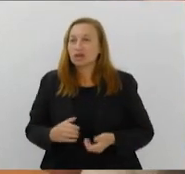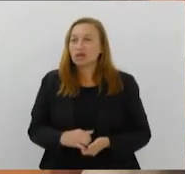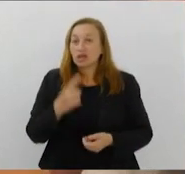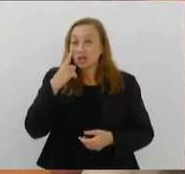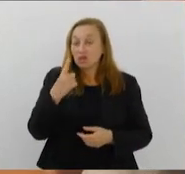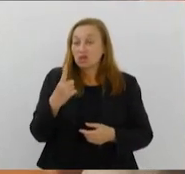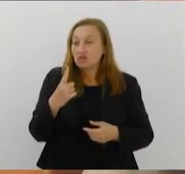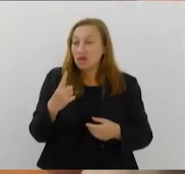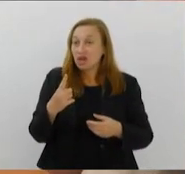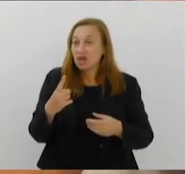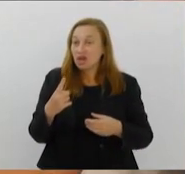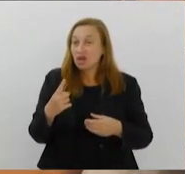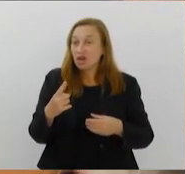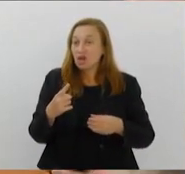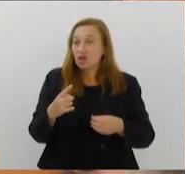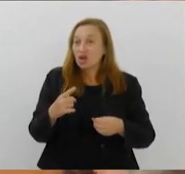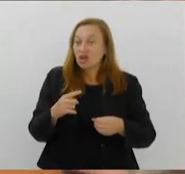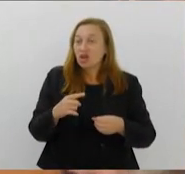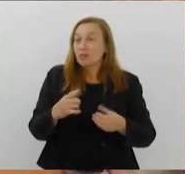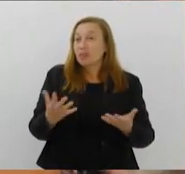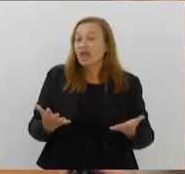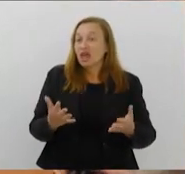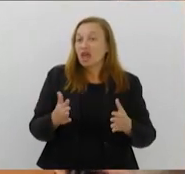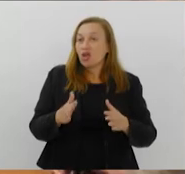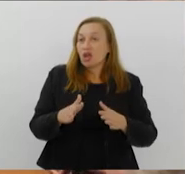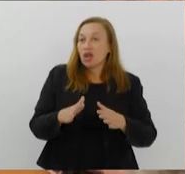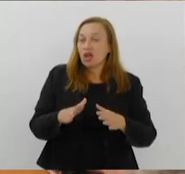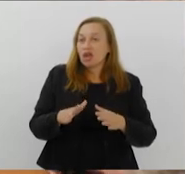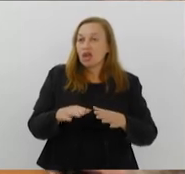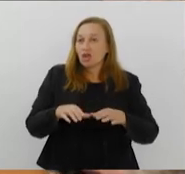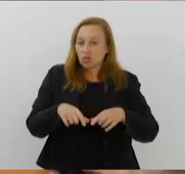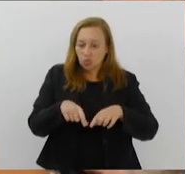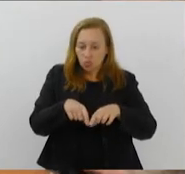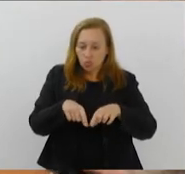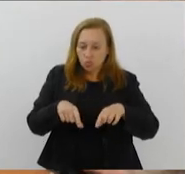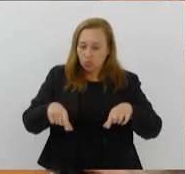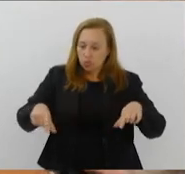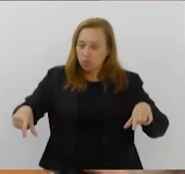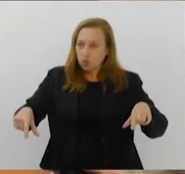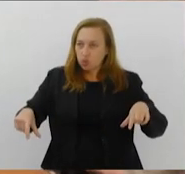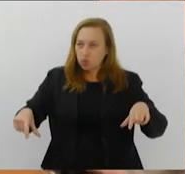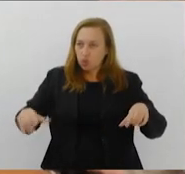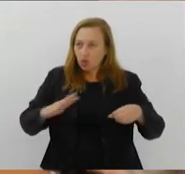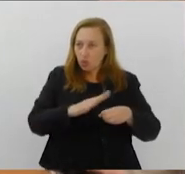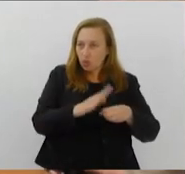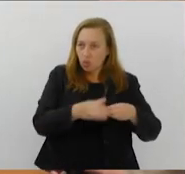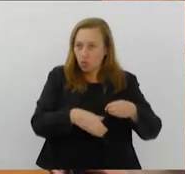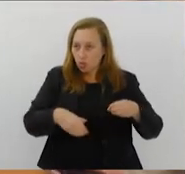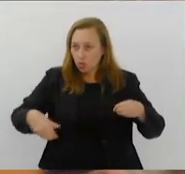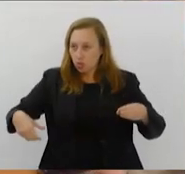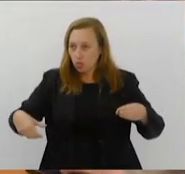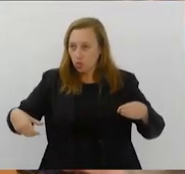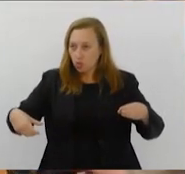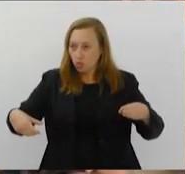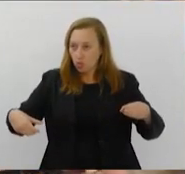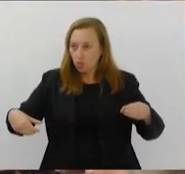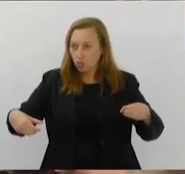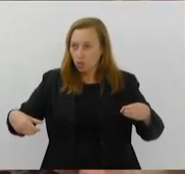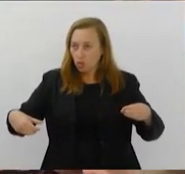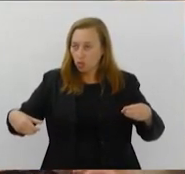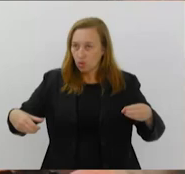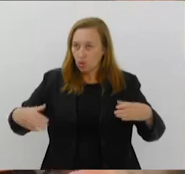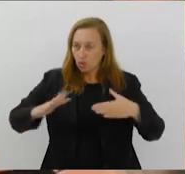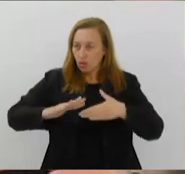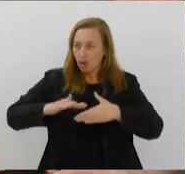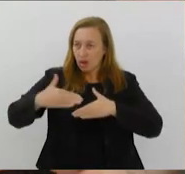céu aberto. É onde a gente, agora entrando num outro conceito de necropolítica, esse desenvolvido por um